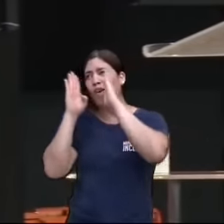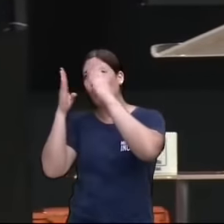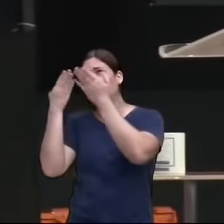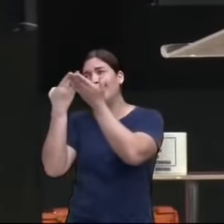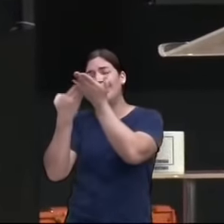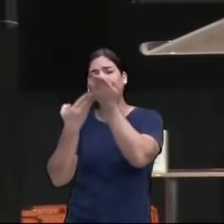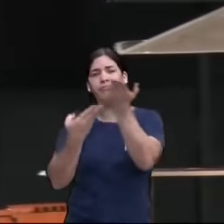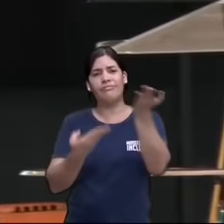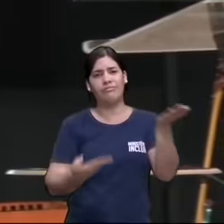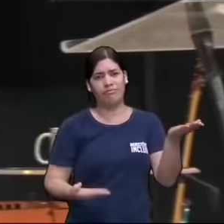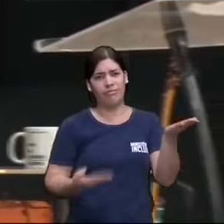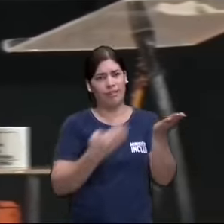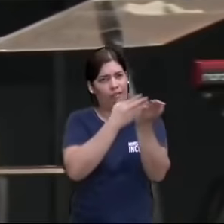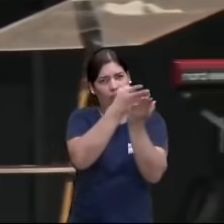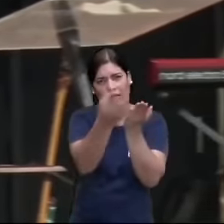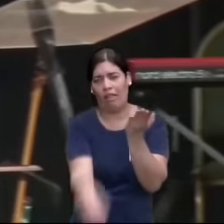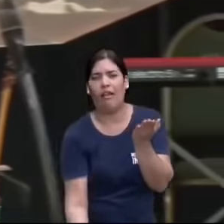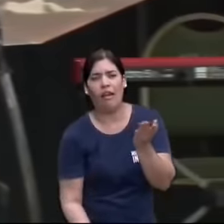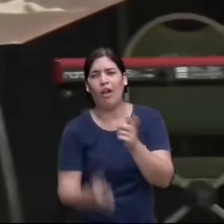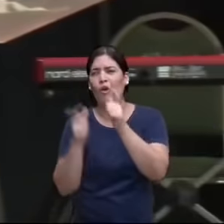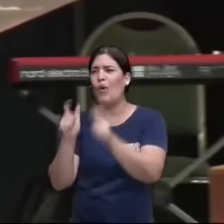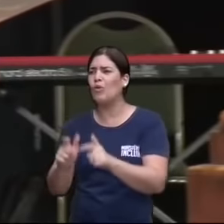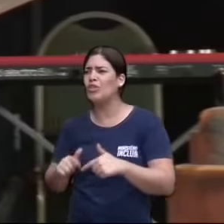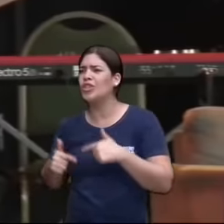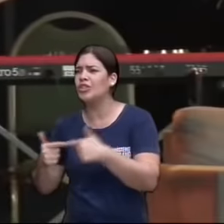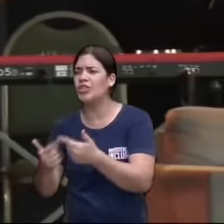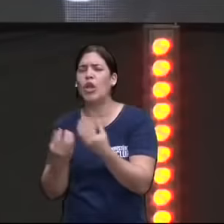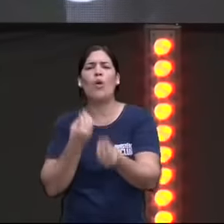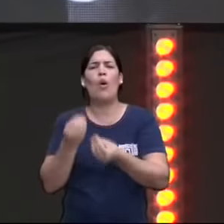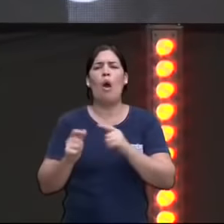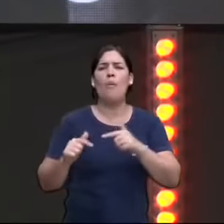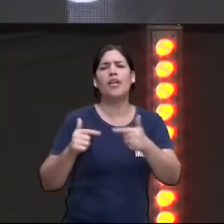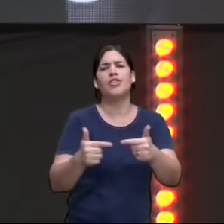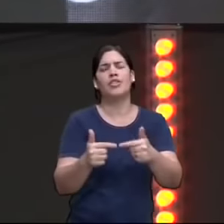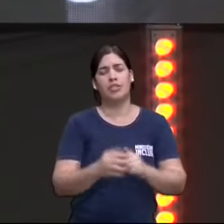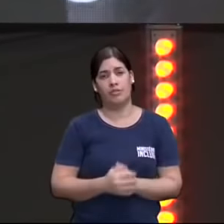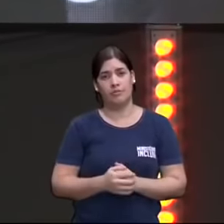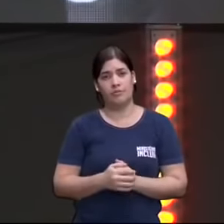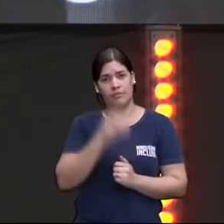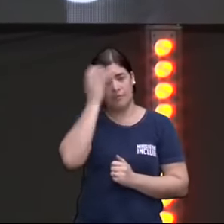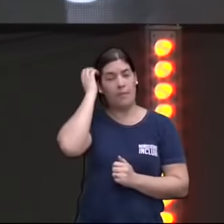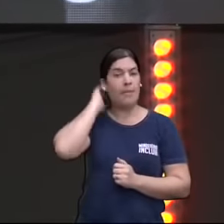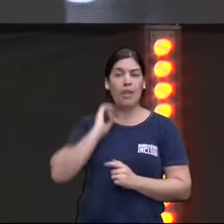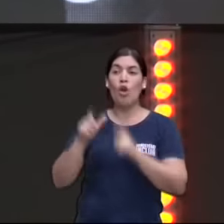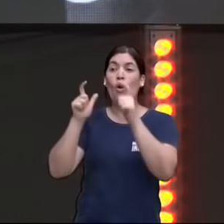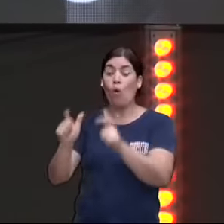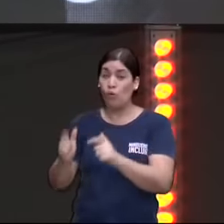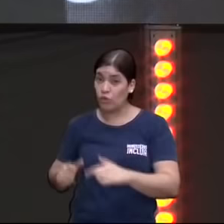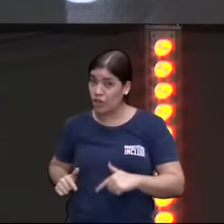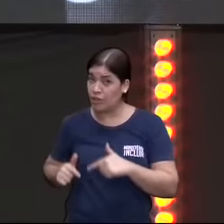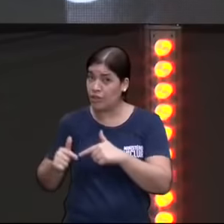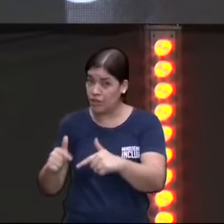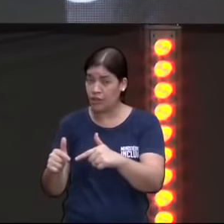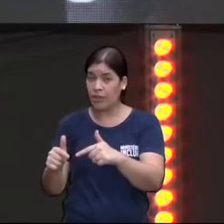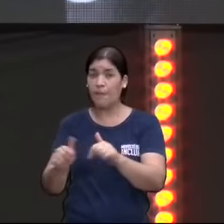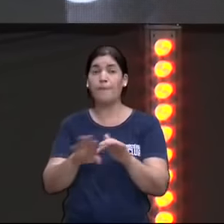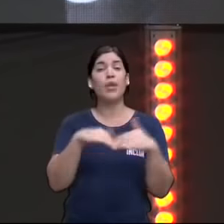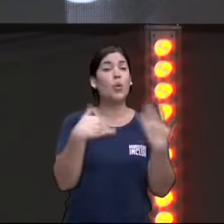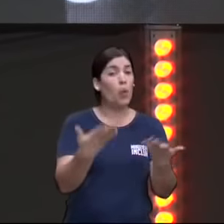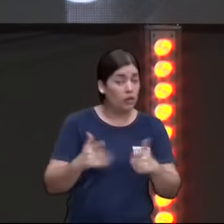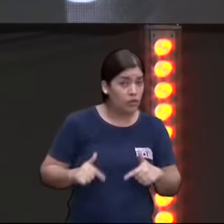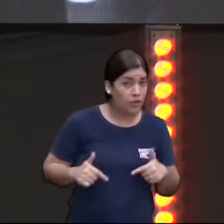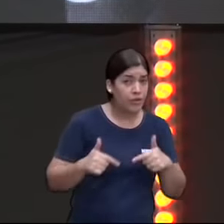de como agir, onde agir e quando agir. Vamos de novo? Onde agir, quando